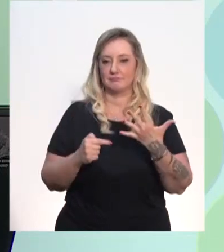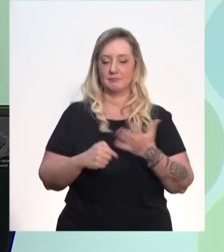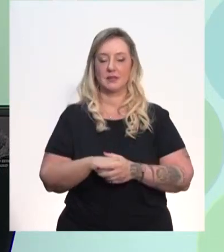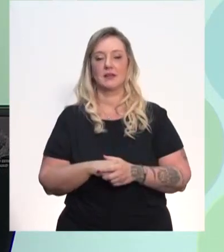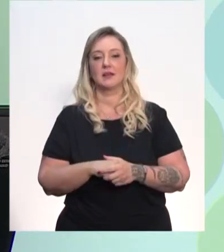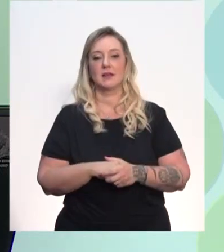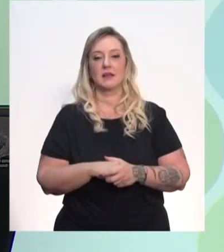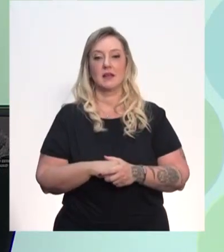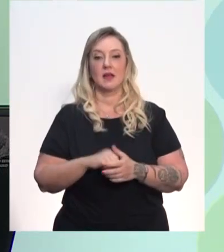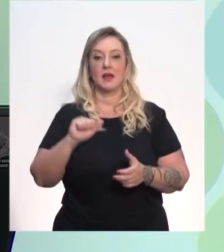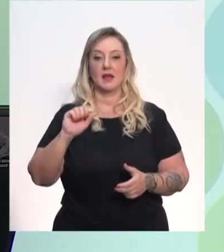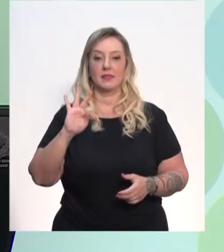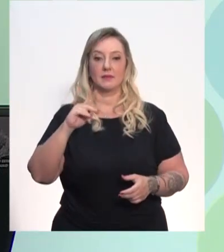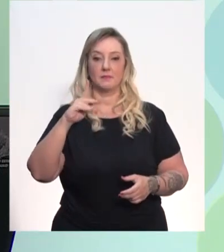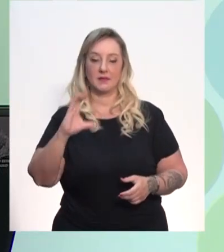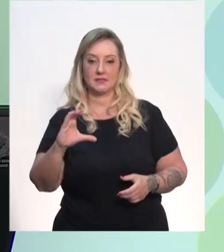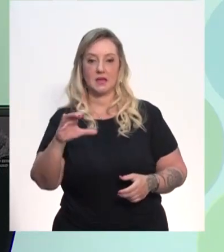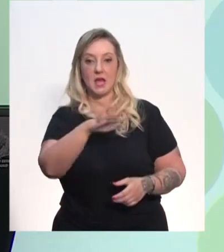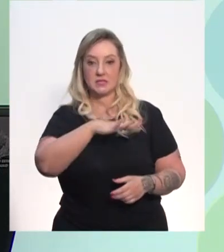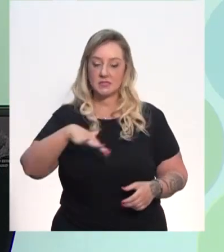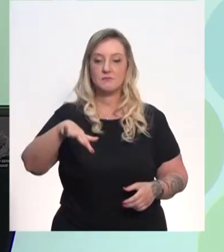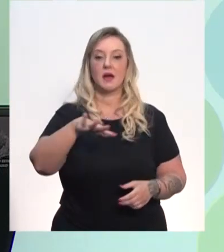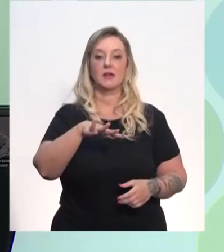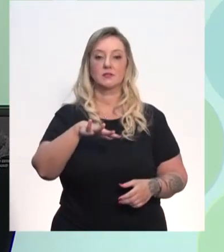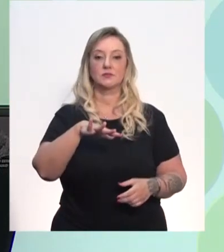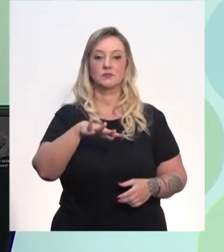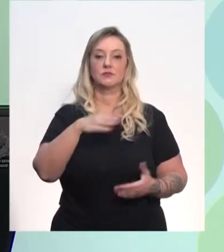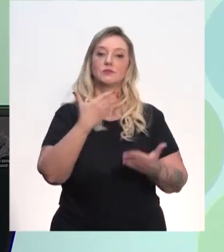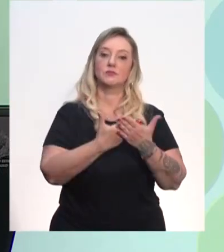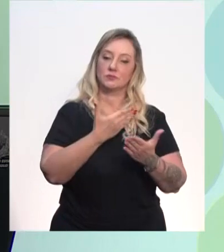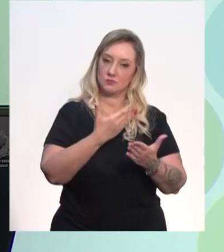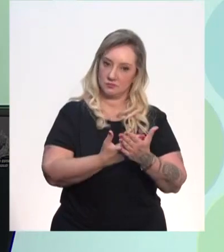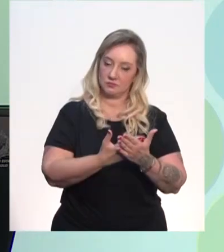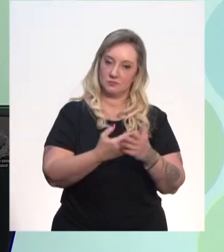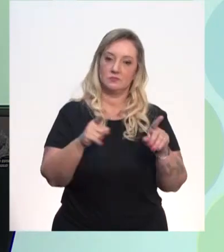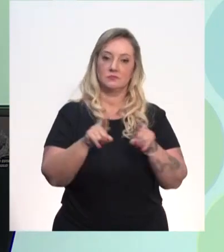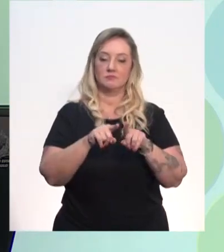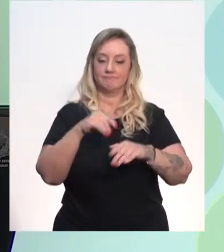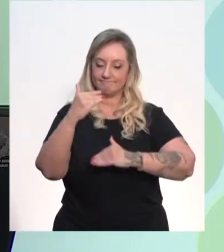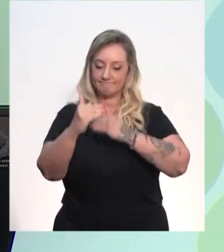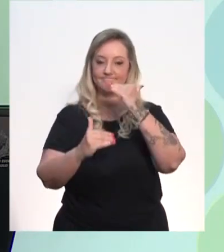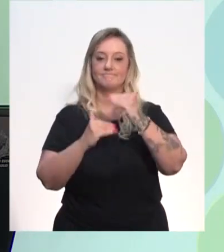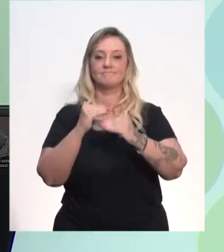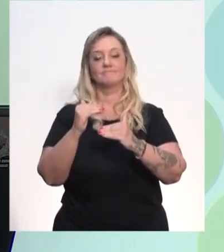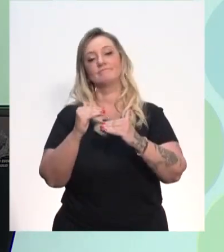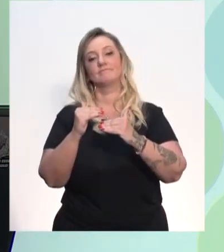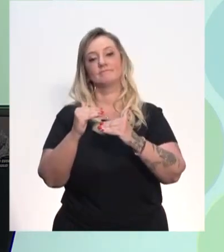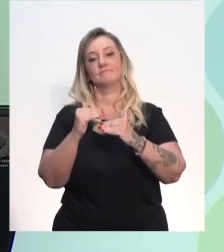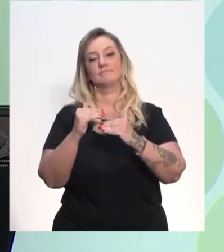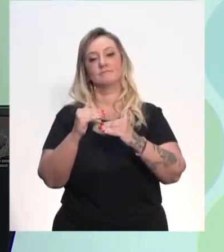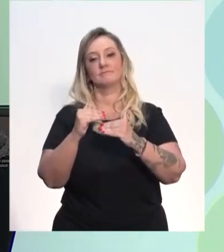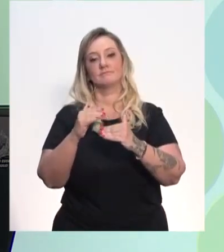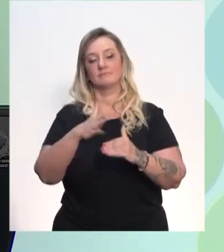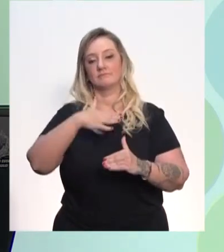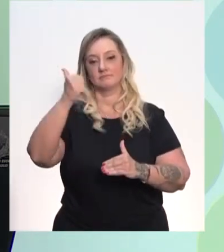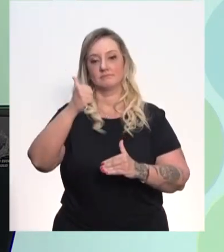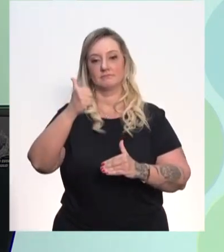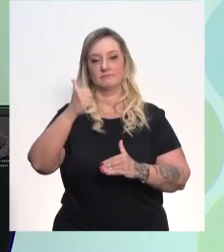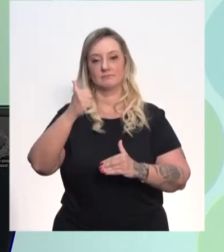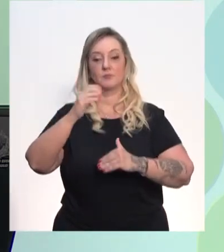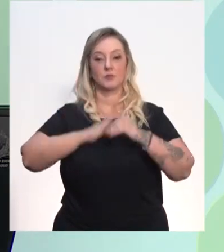na época de sala de aula, como nós reivindicávamos isso, né? Um momento para estudo, um momento para podermos aprimorar as